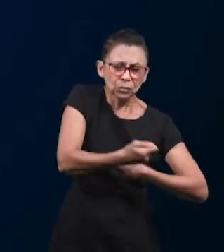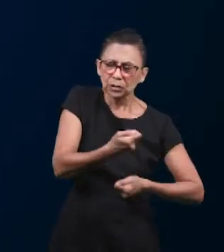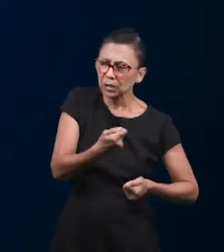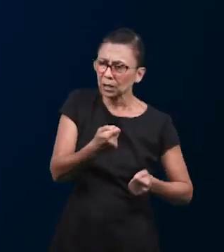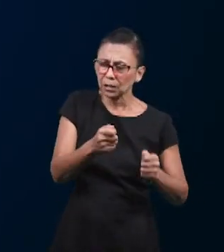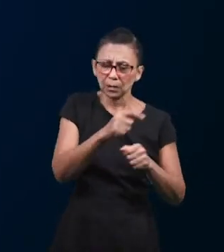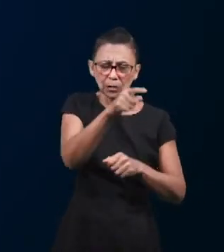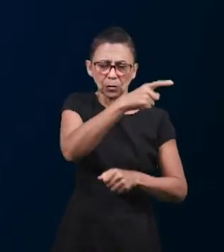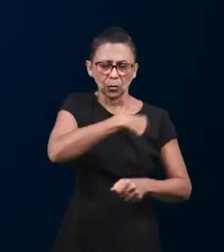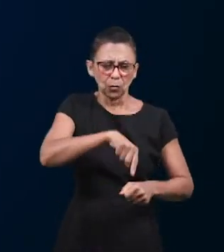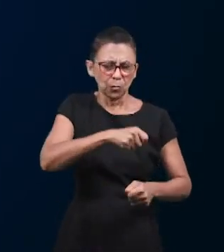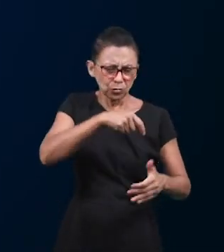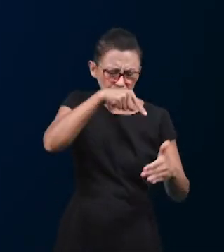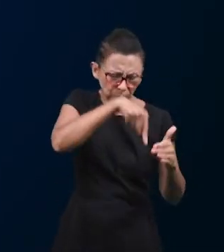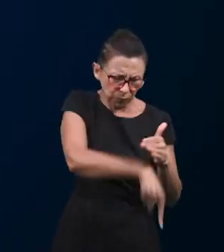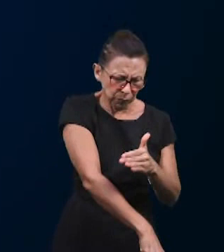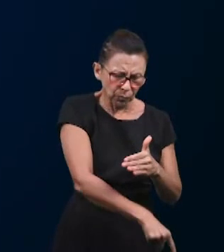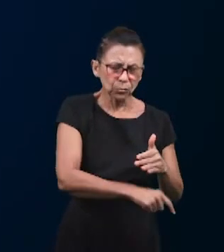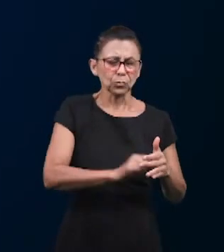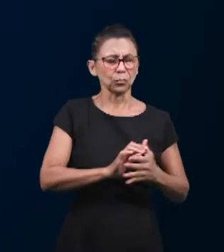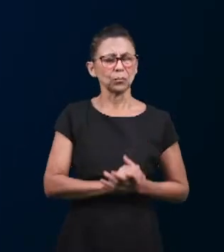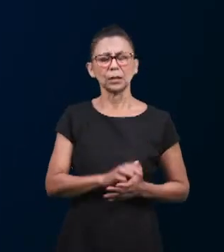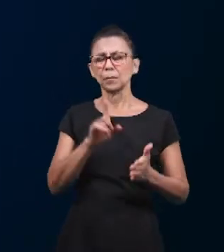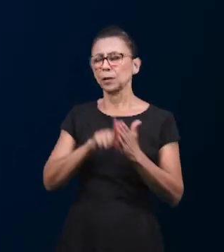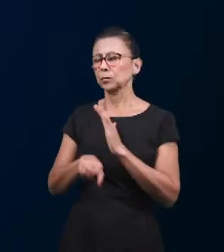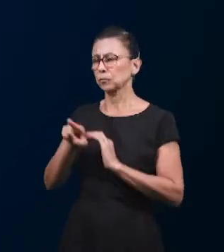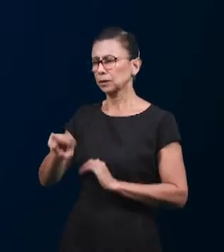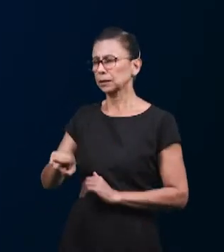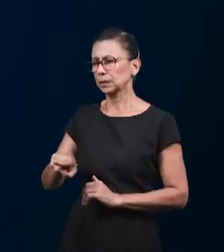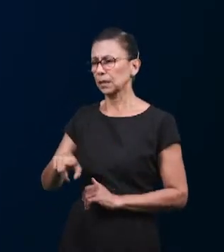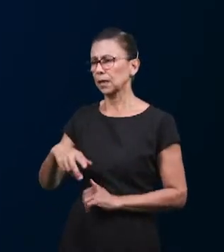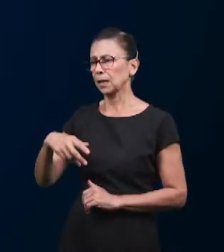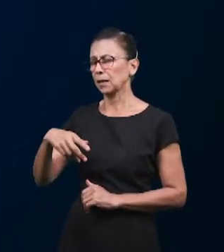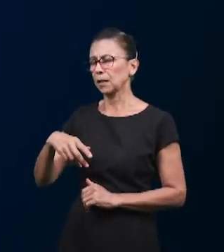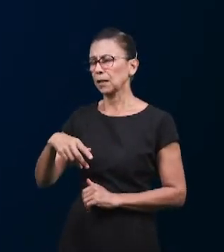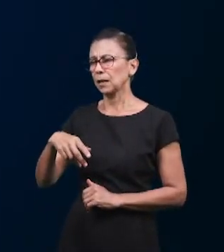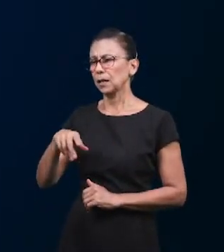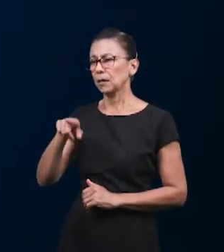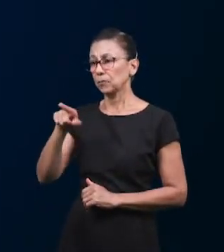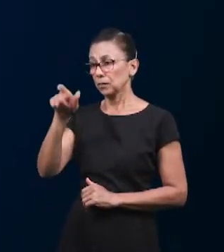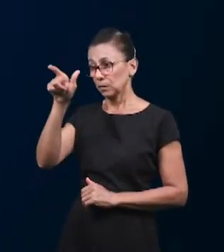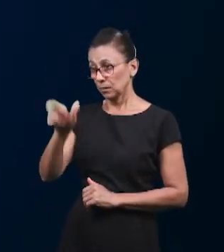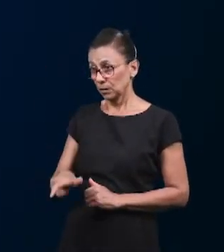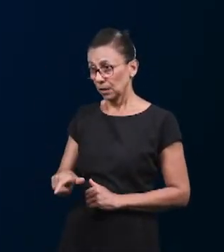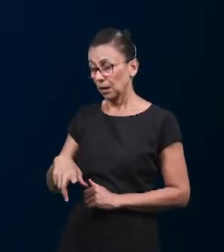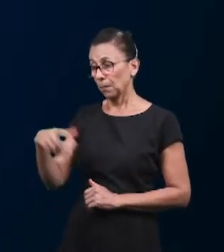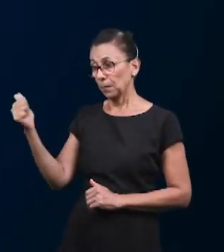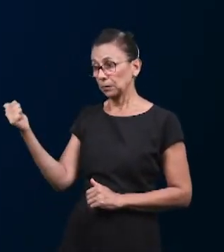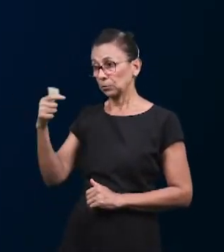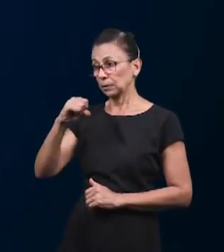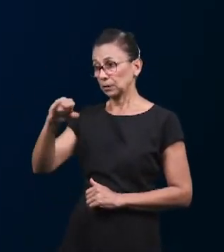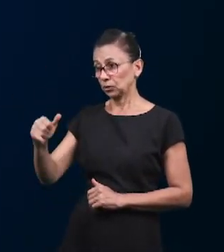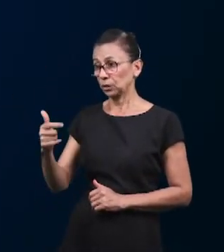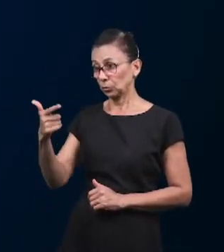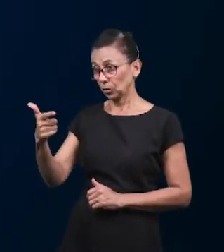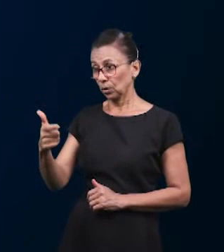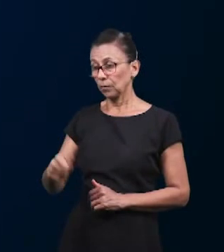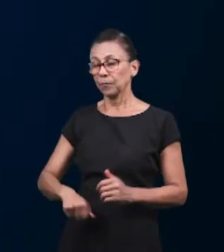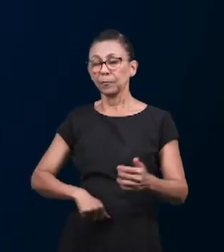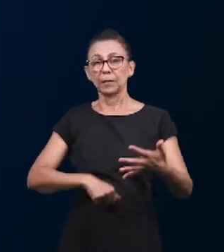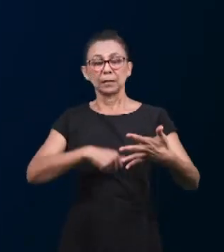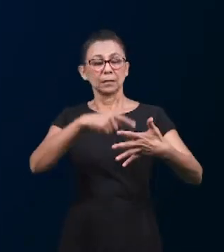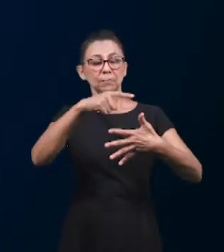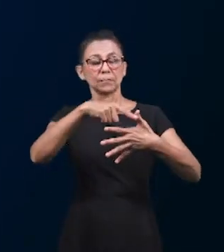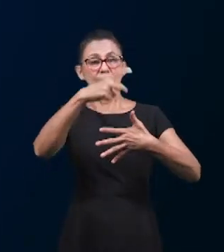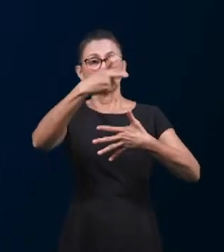e questiona se Jesus era maior do que Jacó, aquele que furou o poço. Mas Jesus estava na revelação, na quinta medida.